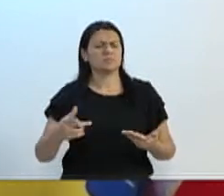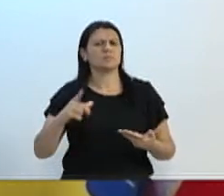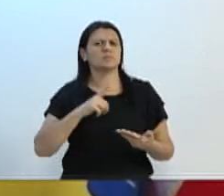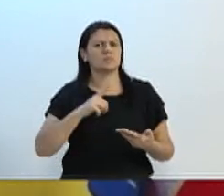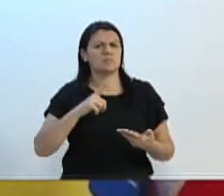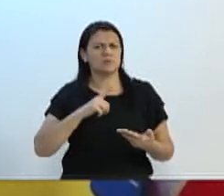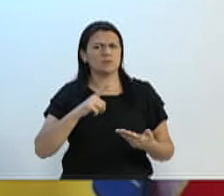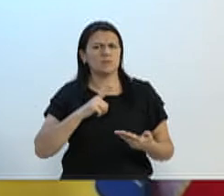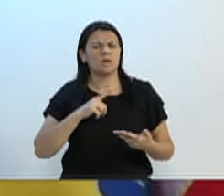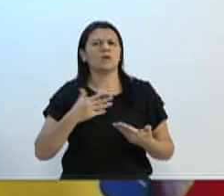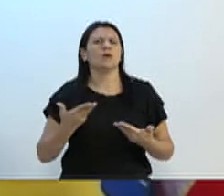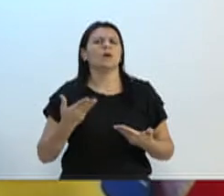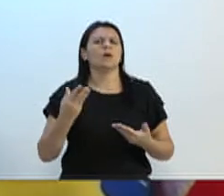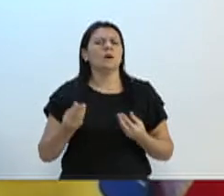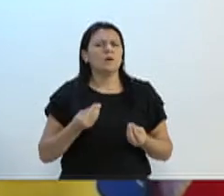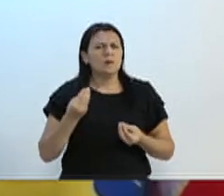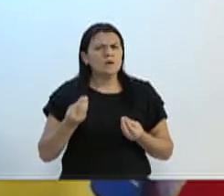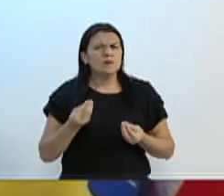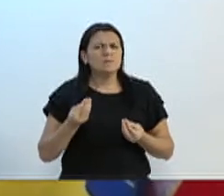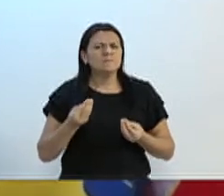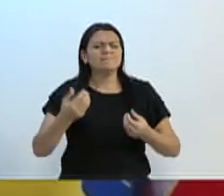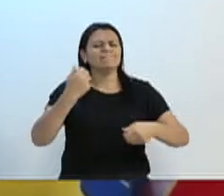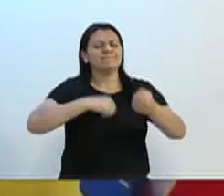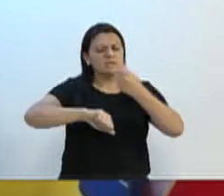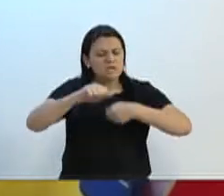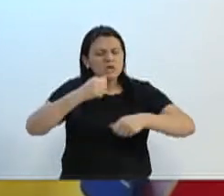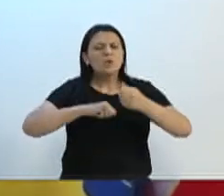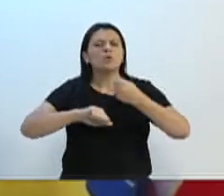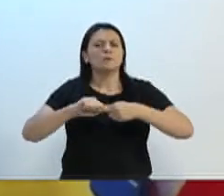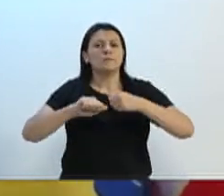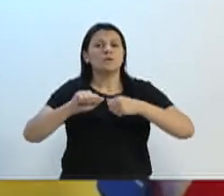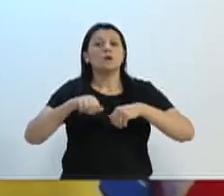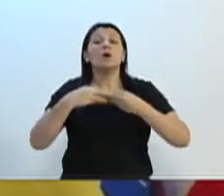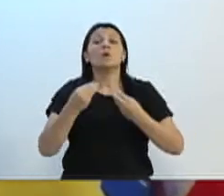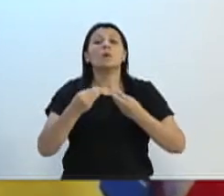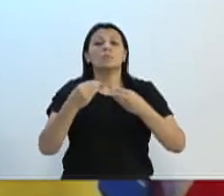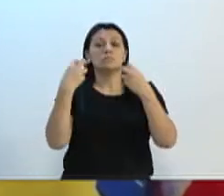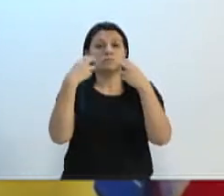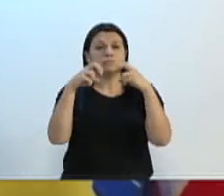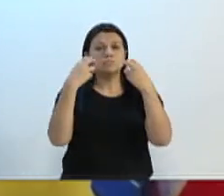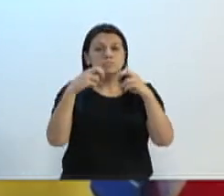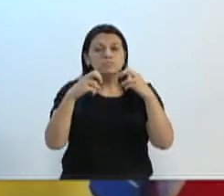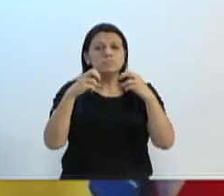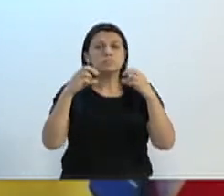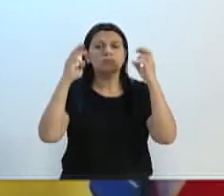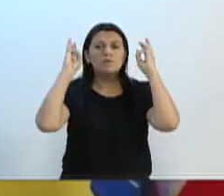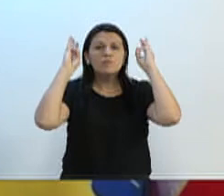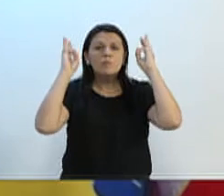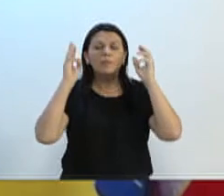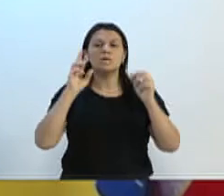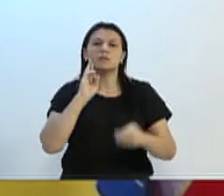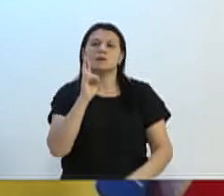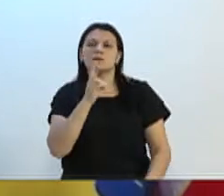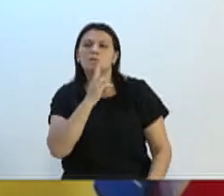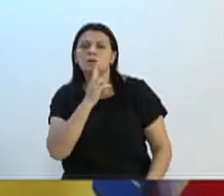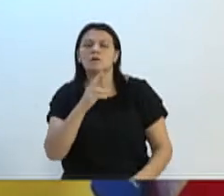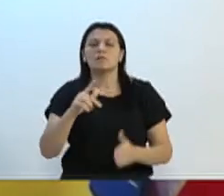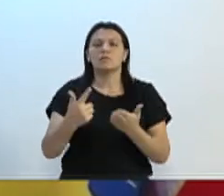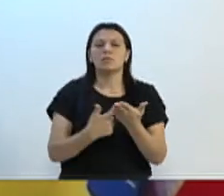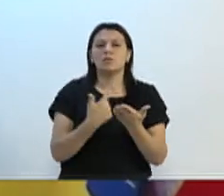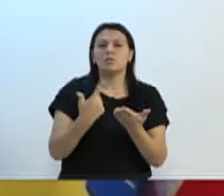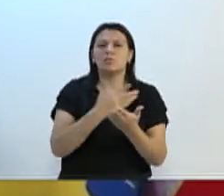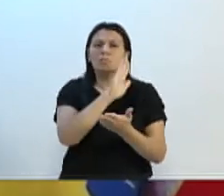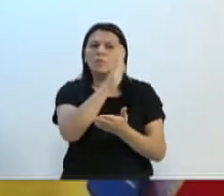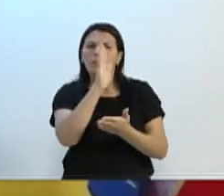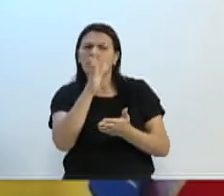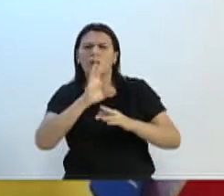grandes fatores também de economia, como transporte coletivo, vans, restaurantes, livrarias e tantos